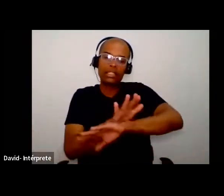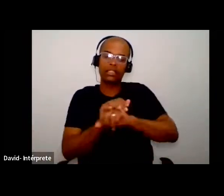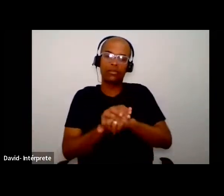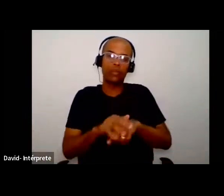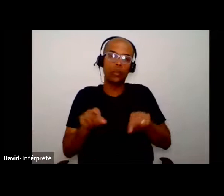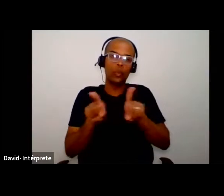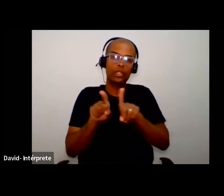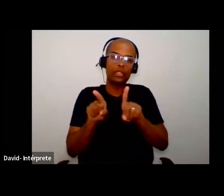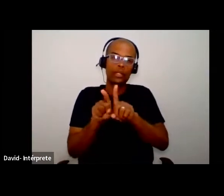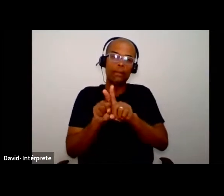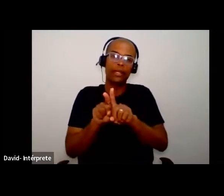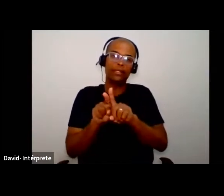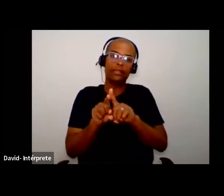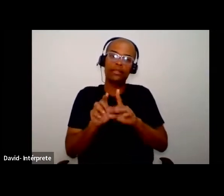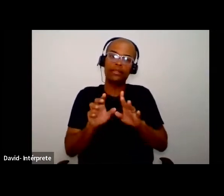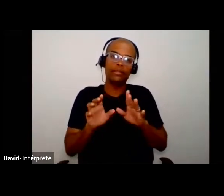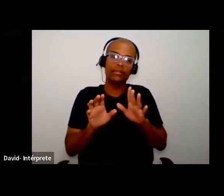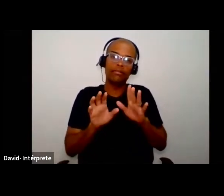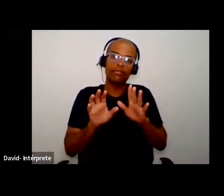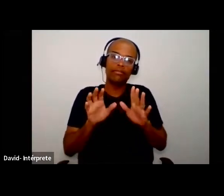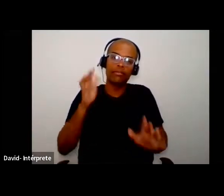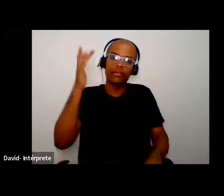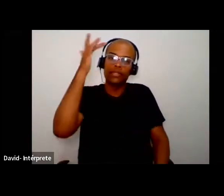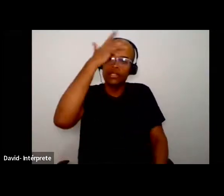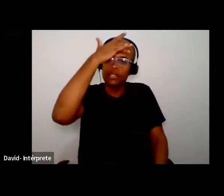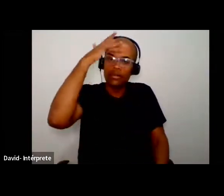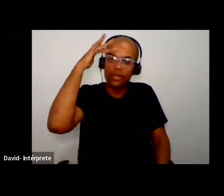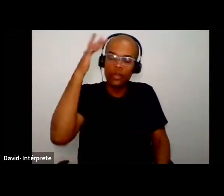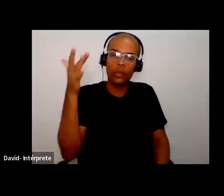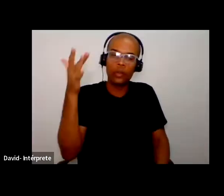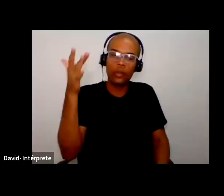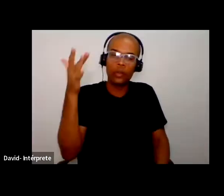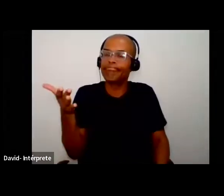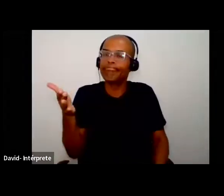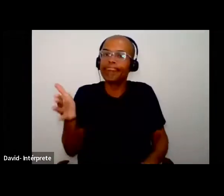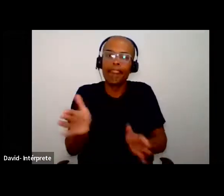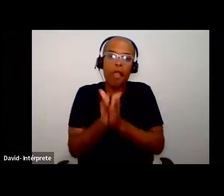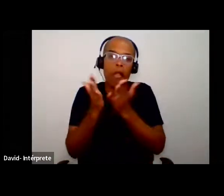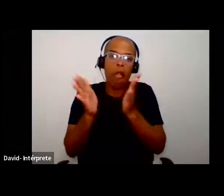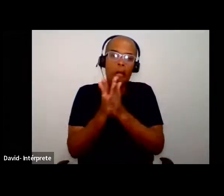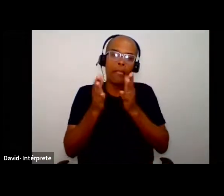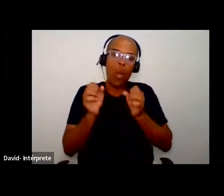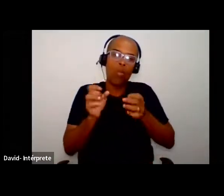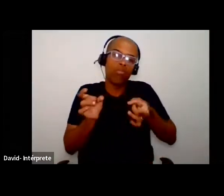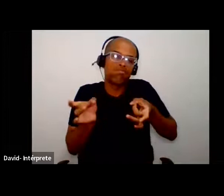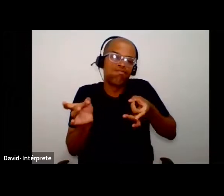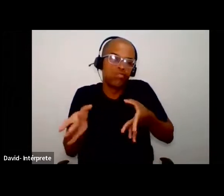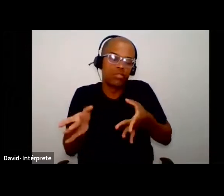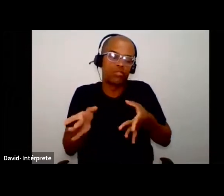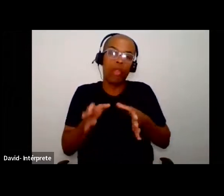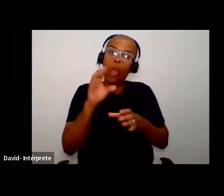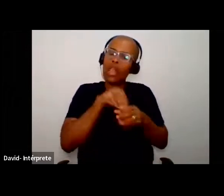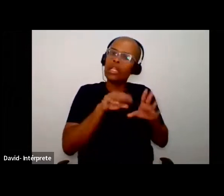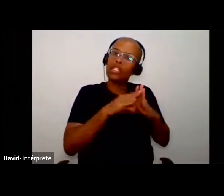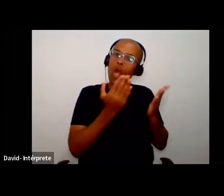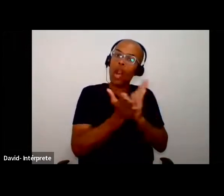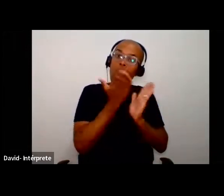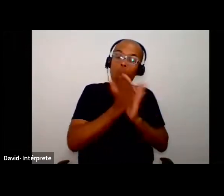inviabilização das pessoas que pobres ou que estão à margem, ou nas escolas, alunos